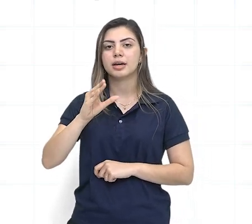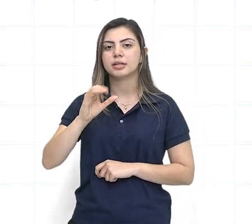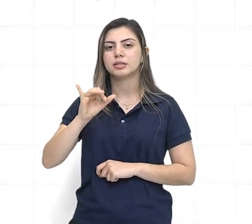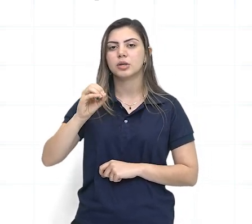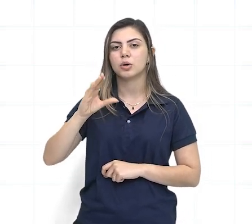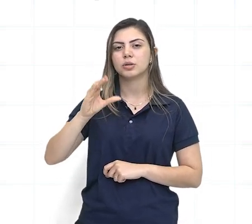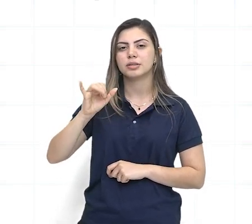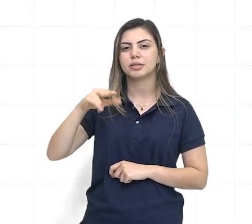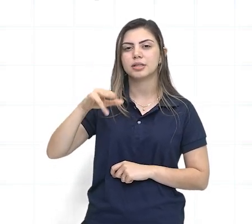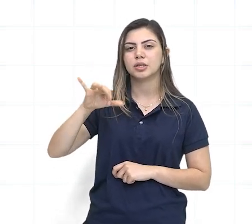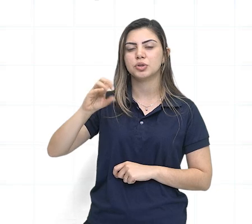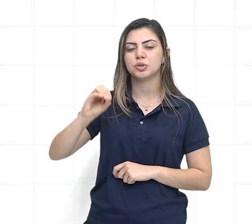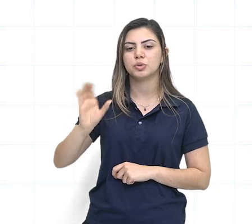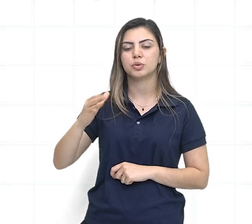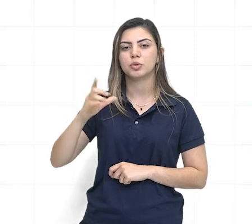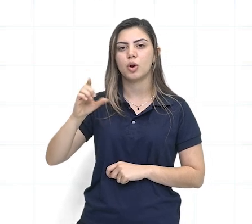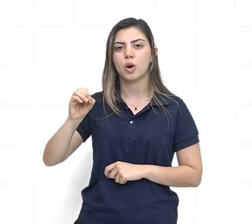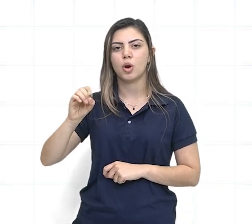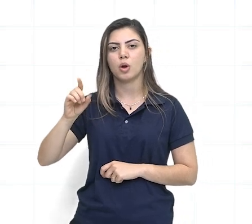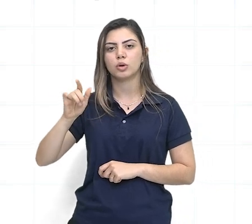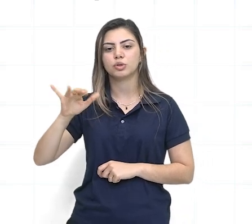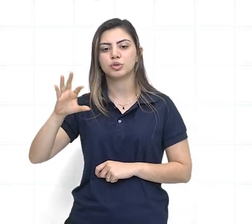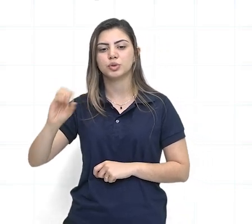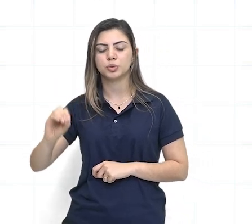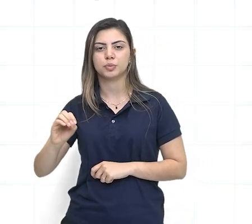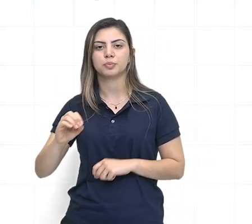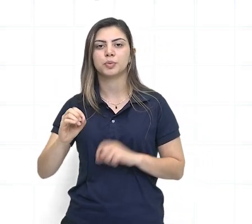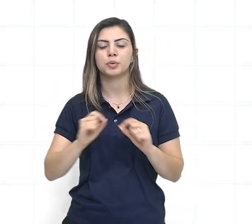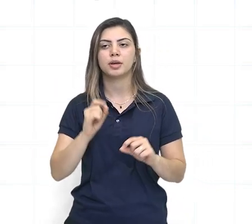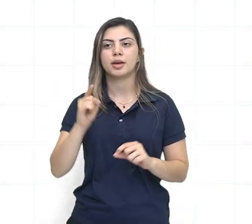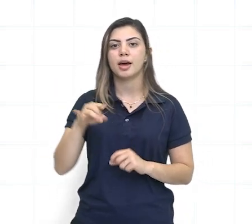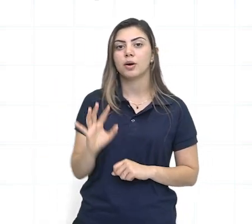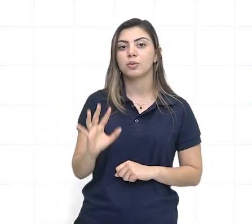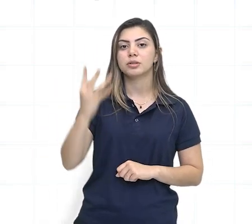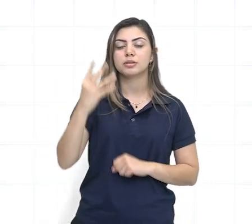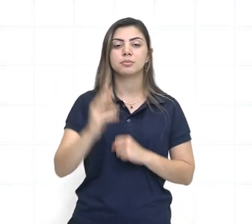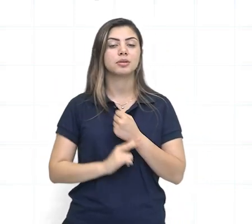lógico. Relações de causa e efeito.